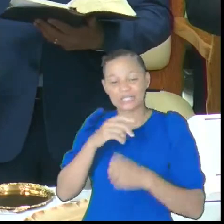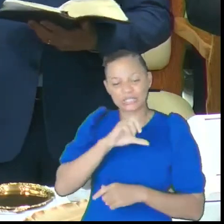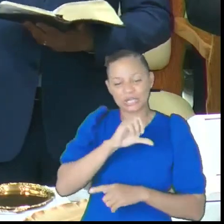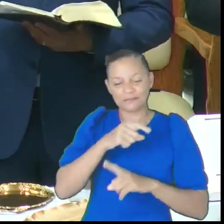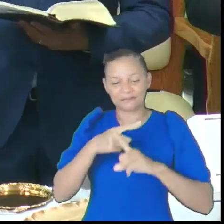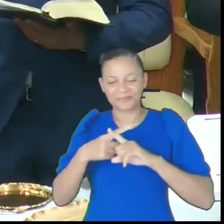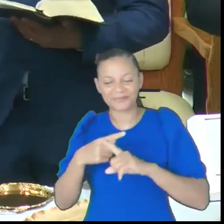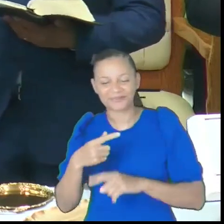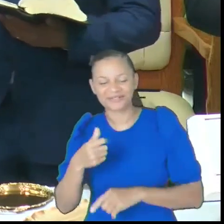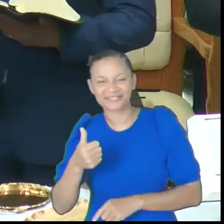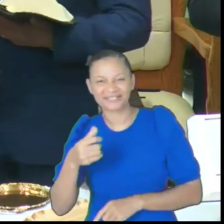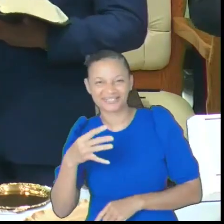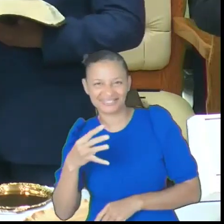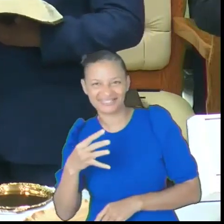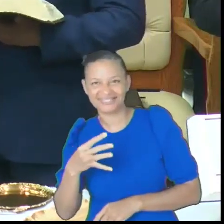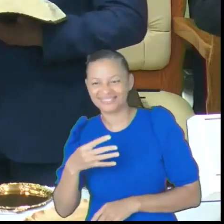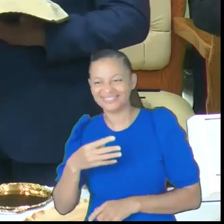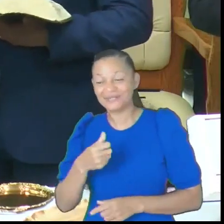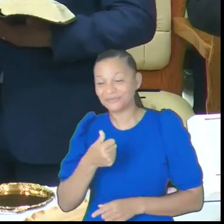à noite.